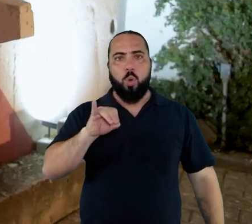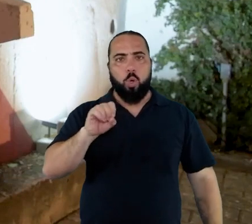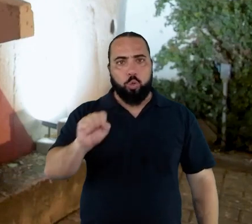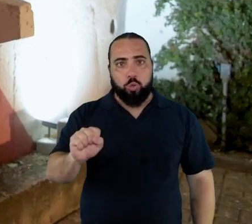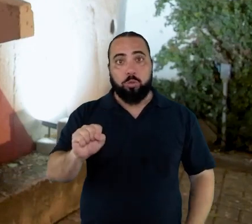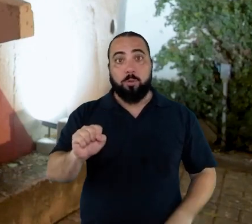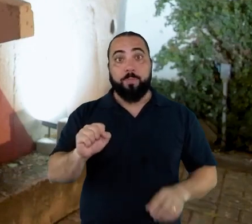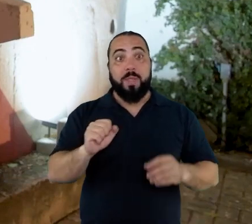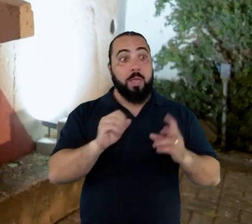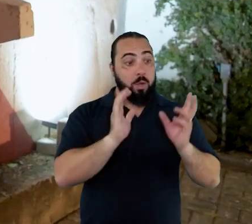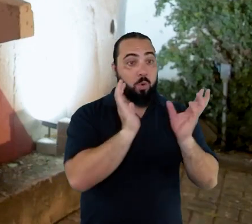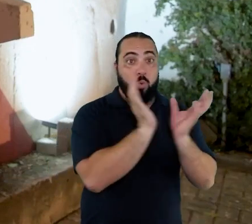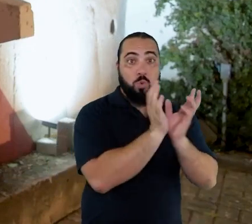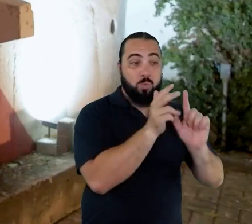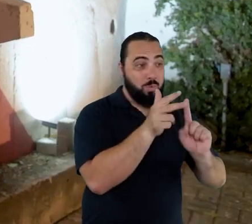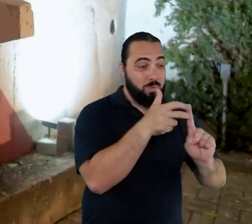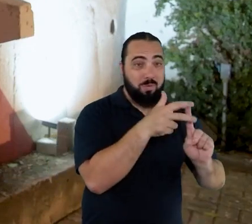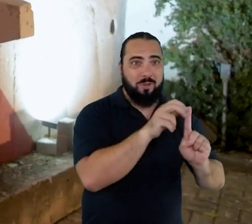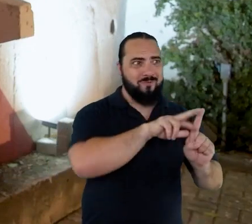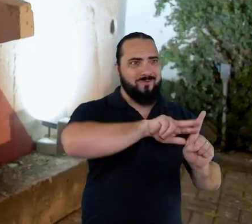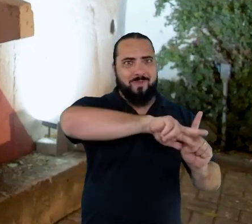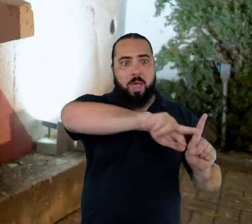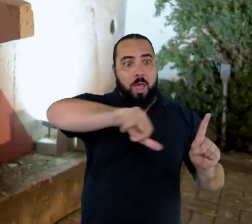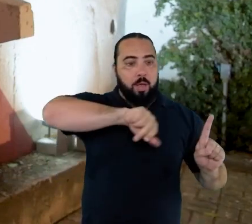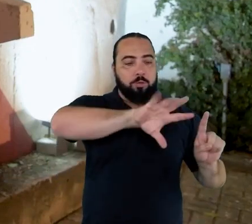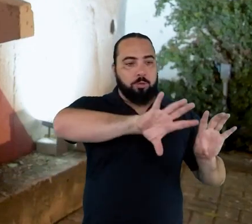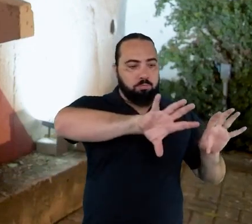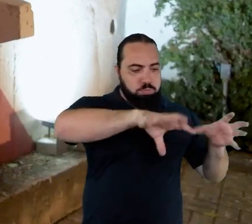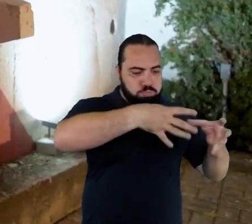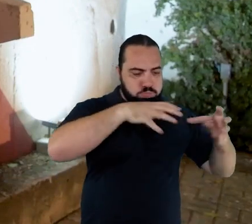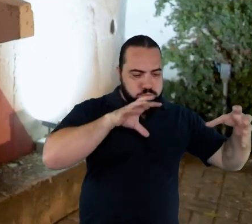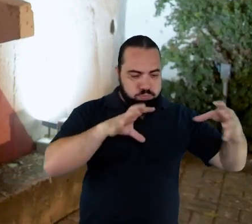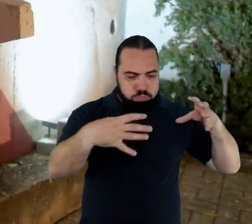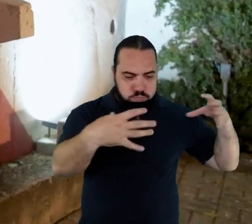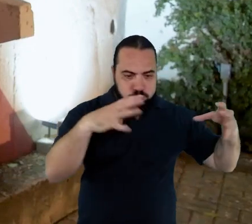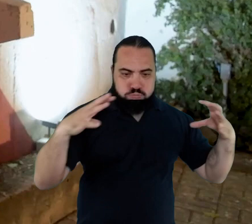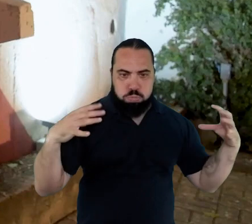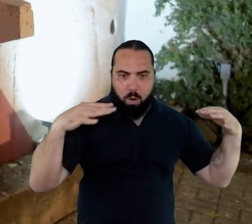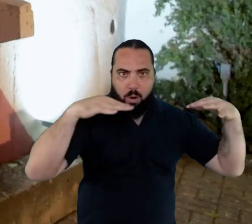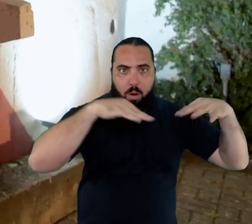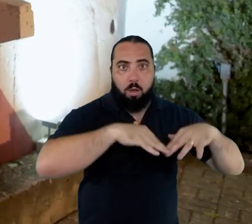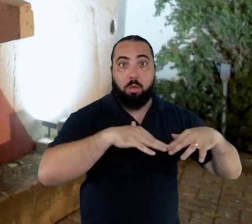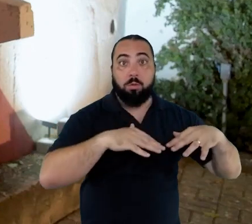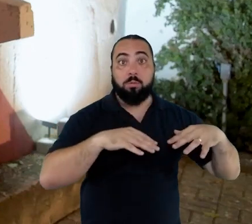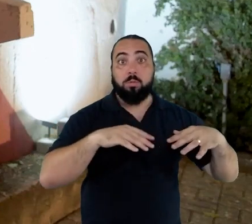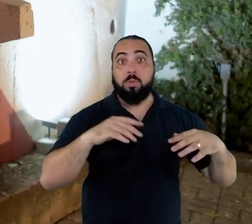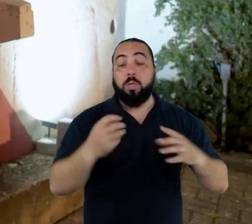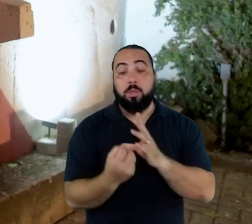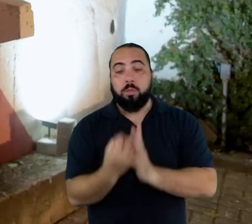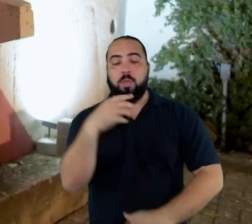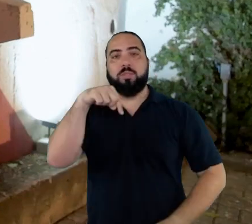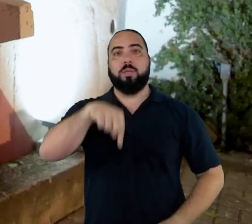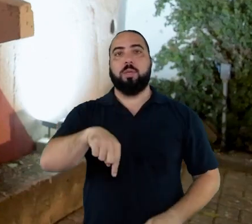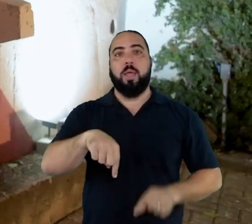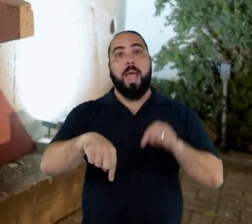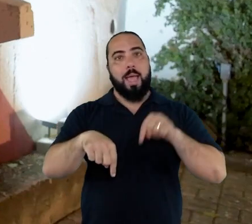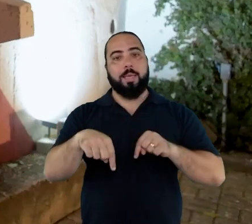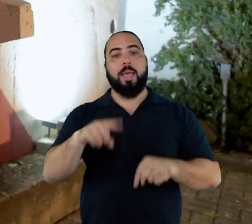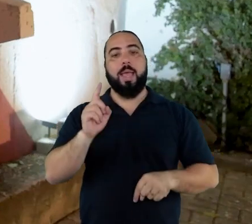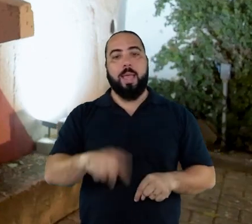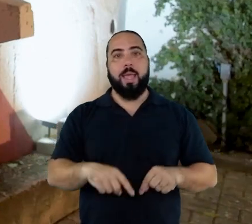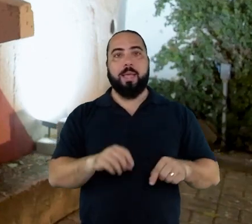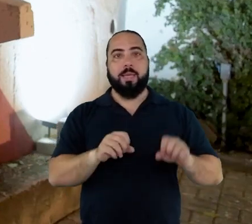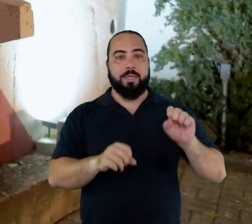várias regiões se juntam. Mas a cidade, ela nasce aqui. A Batalha de Uruçumirim acontece entre os